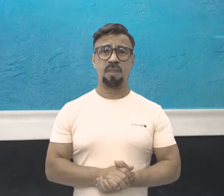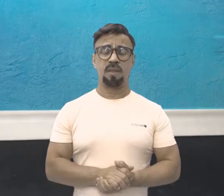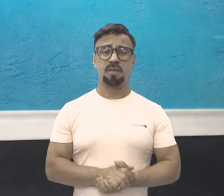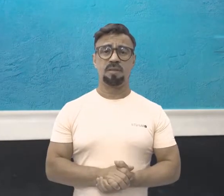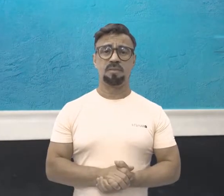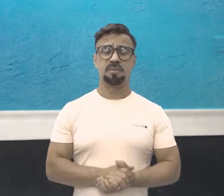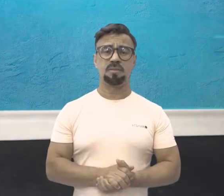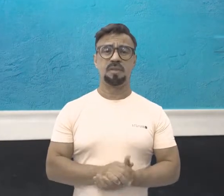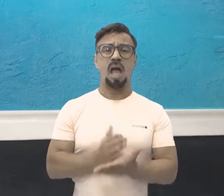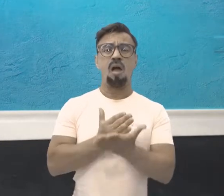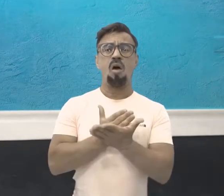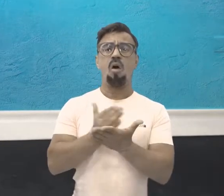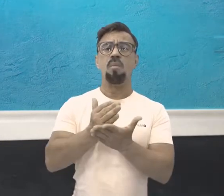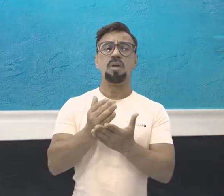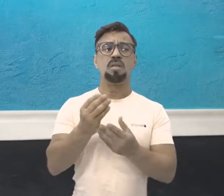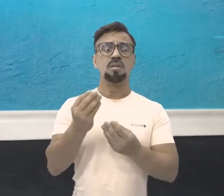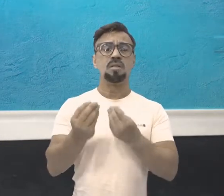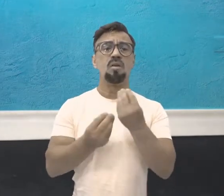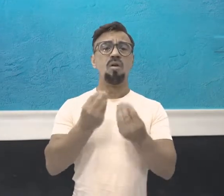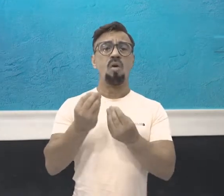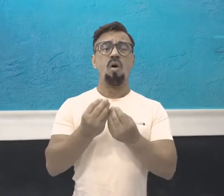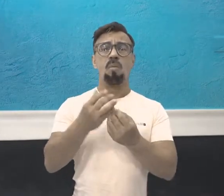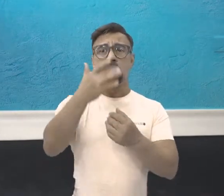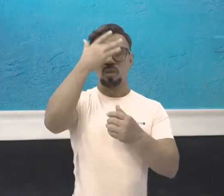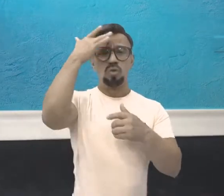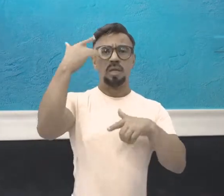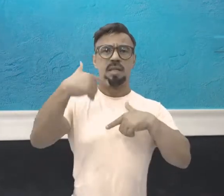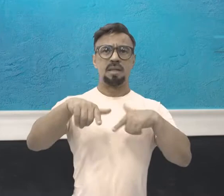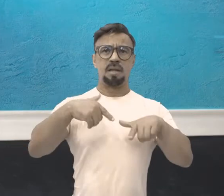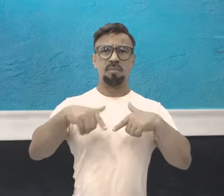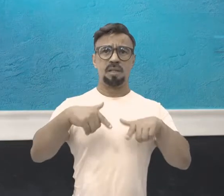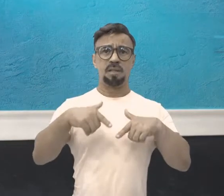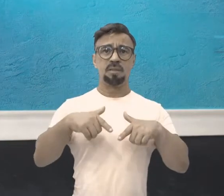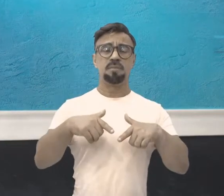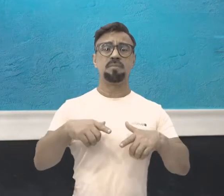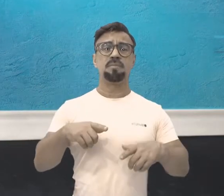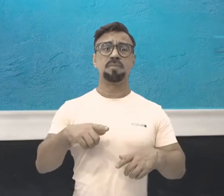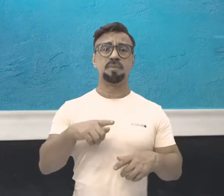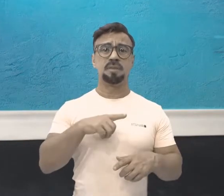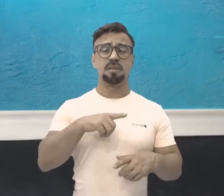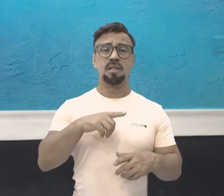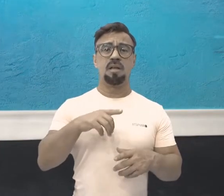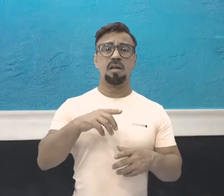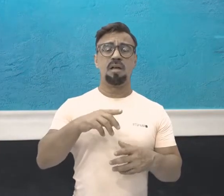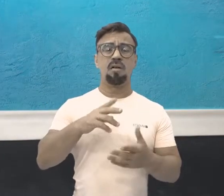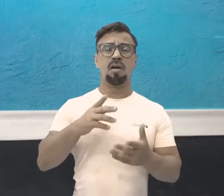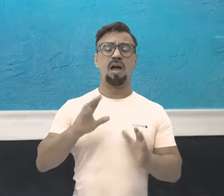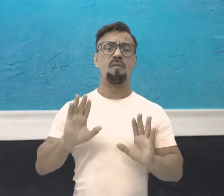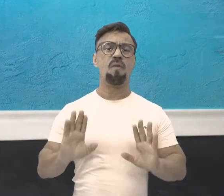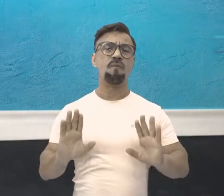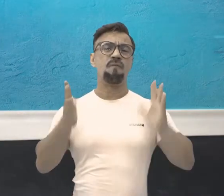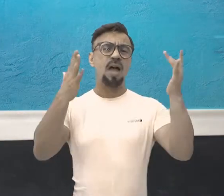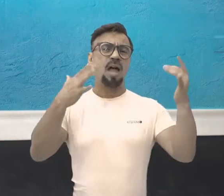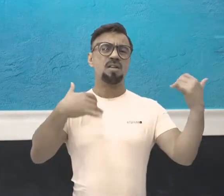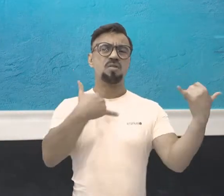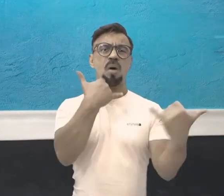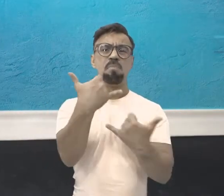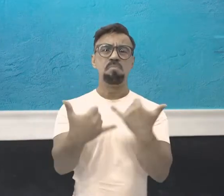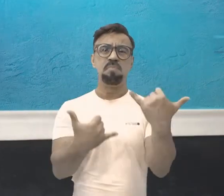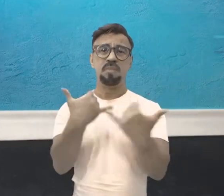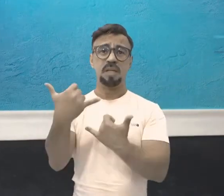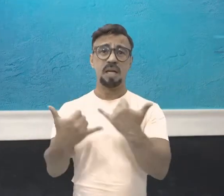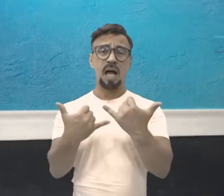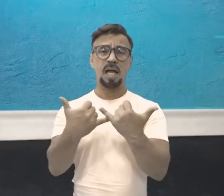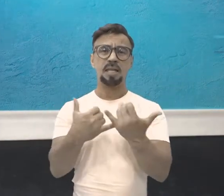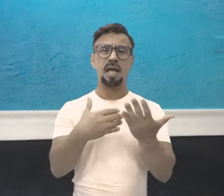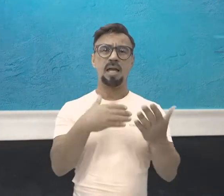A sua origem se deu por conta dos trabalhadores rurais. Fazia como uma festa, uma brincadeira, e aí